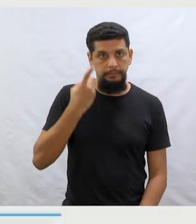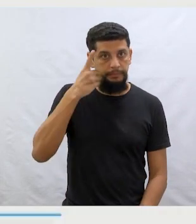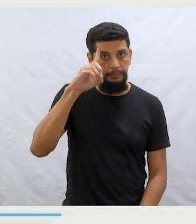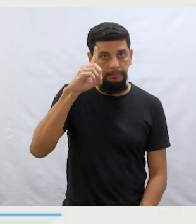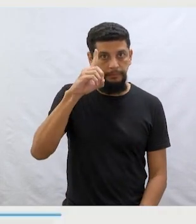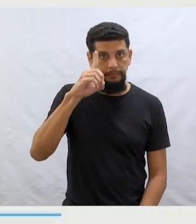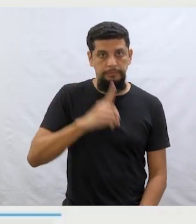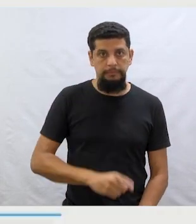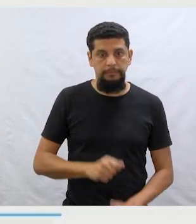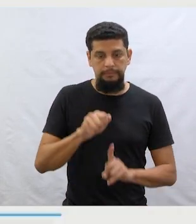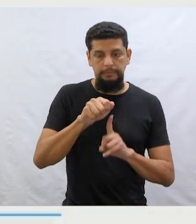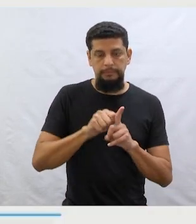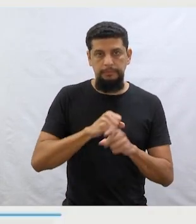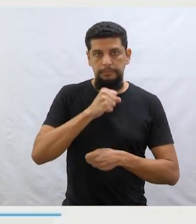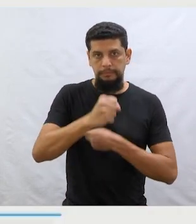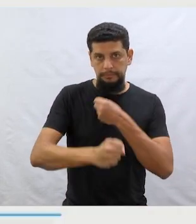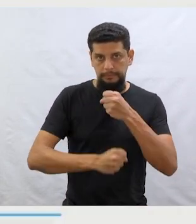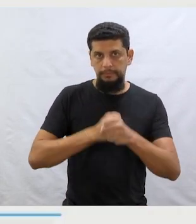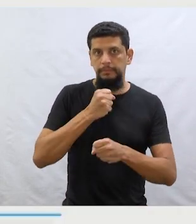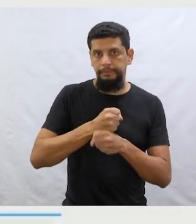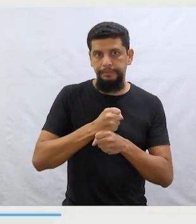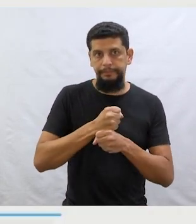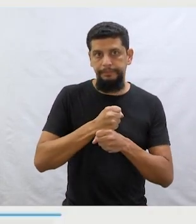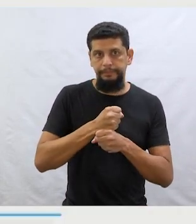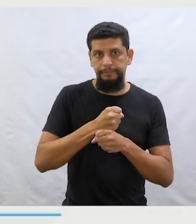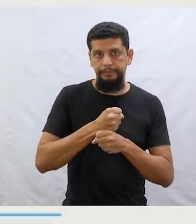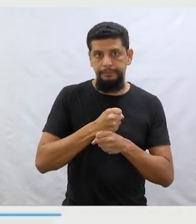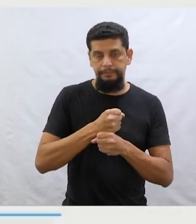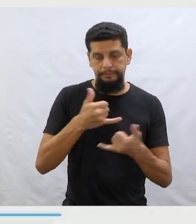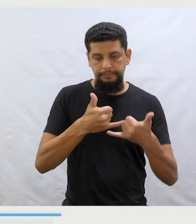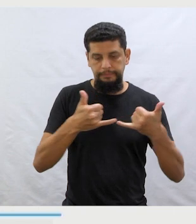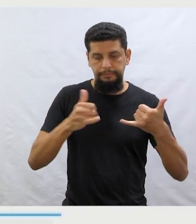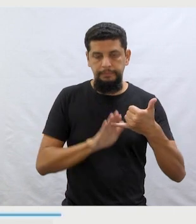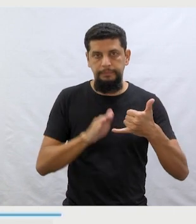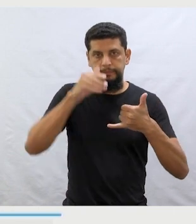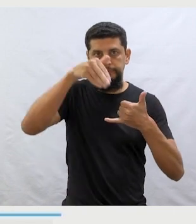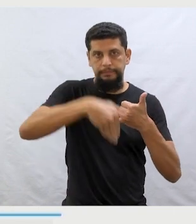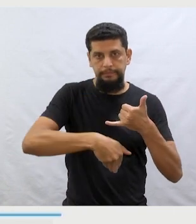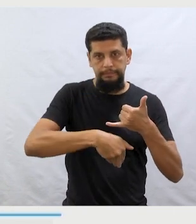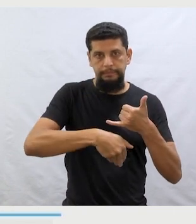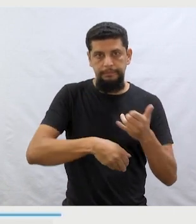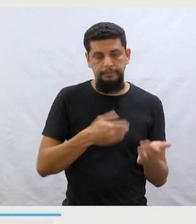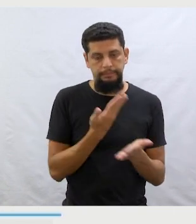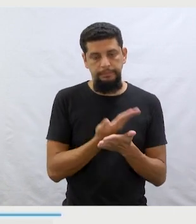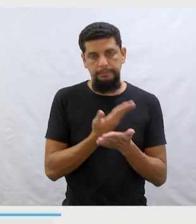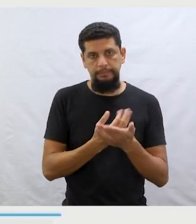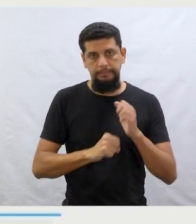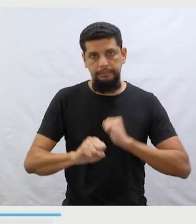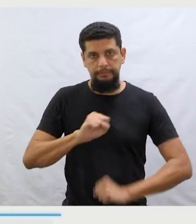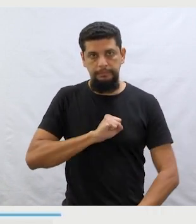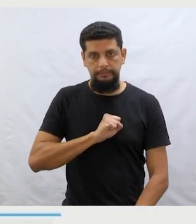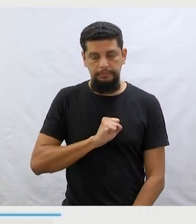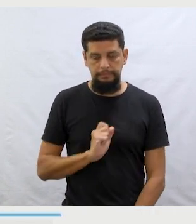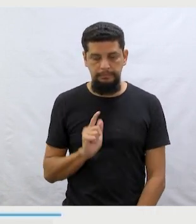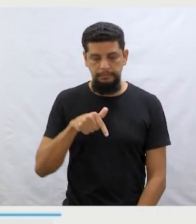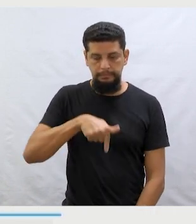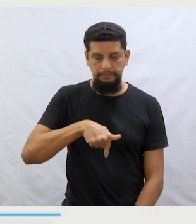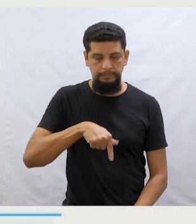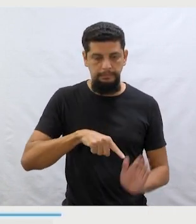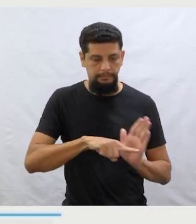data, dia, mês e o ano. Pula uma linha, aula